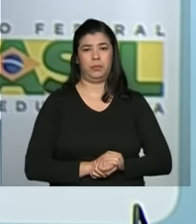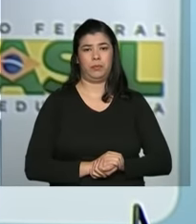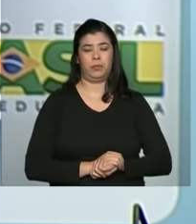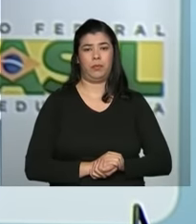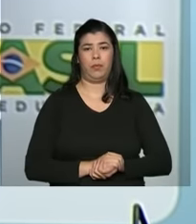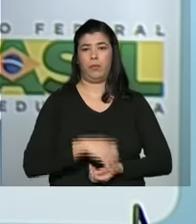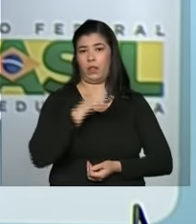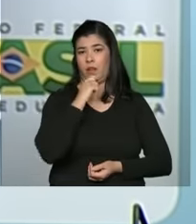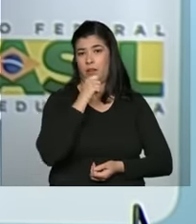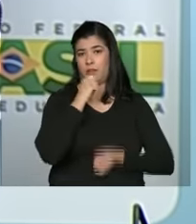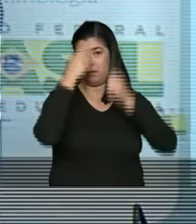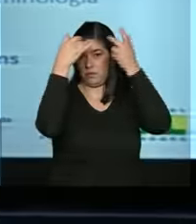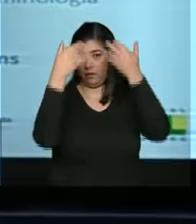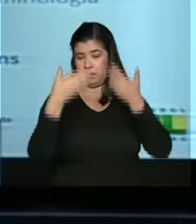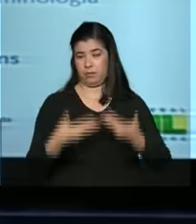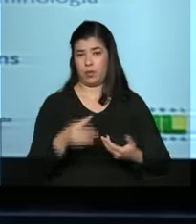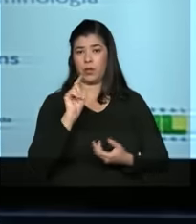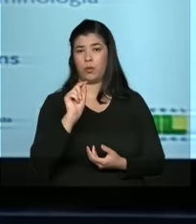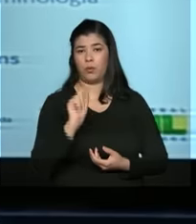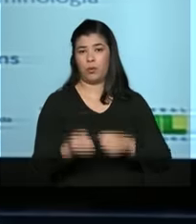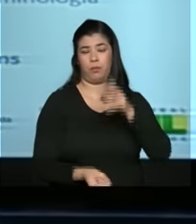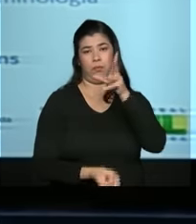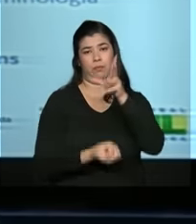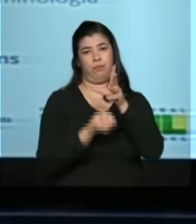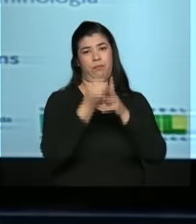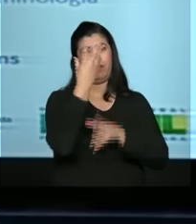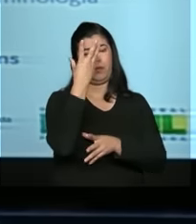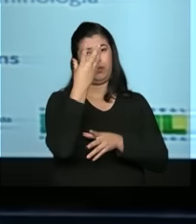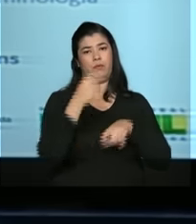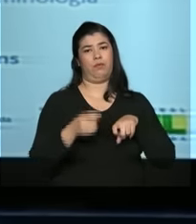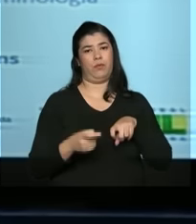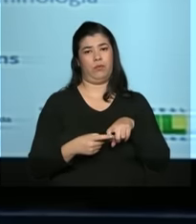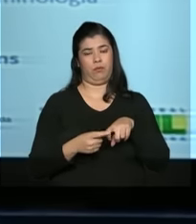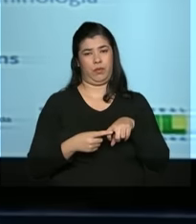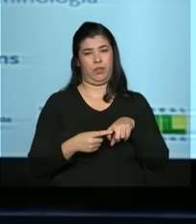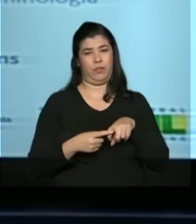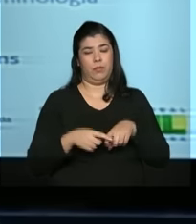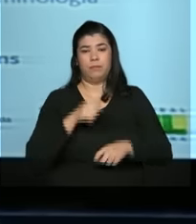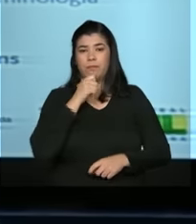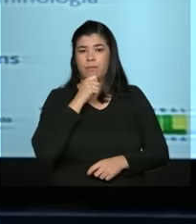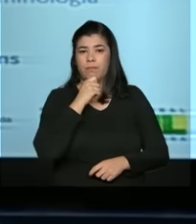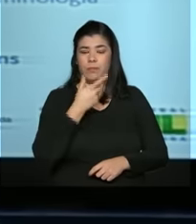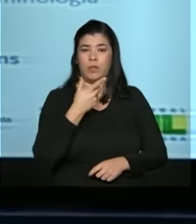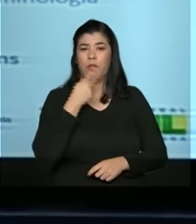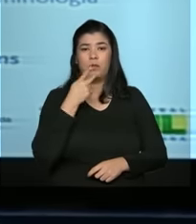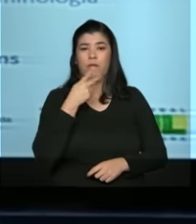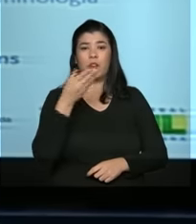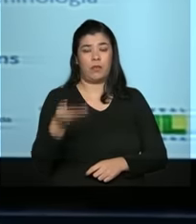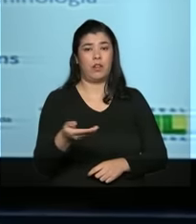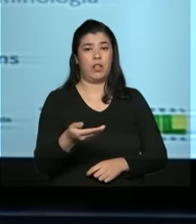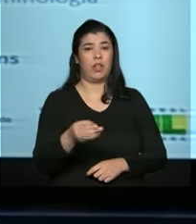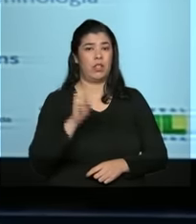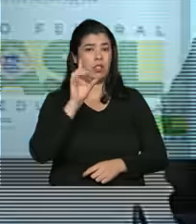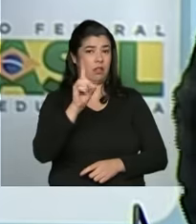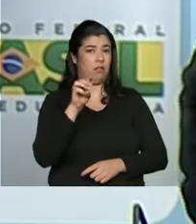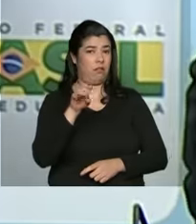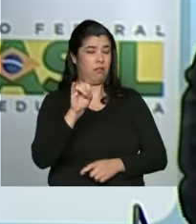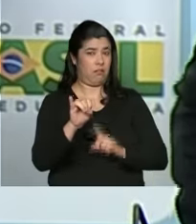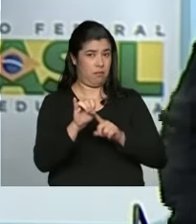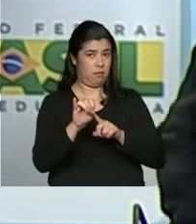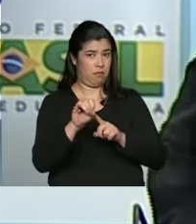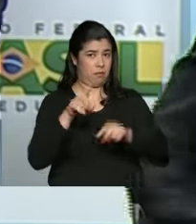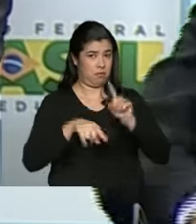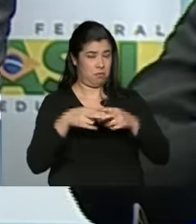falando um pouco sobre os produtos médicos nós temos não tô ainda agora me referindo aos dispositivos médicos implantáveis Mas falando no